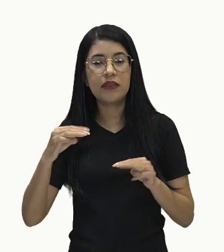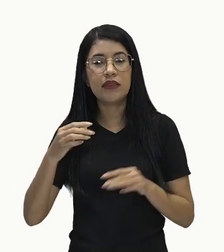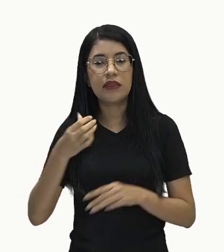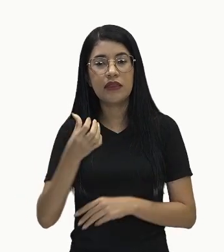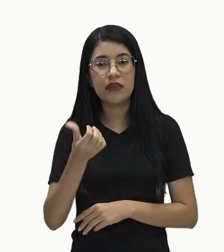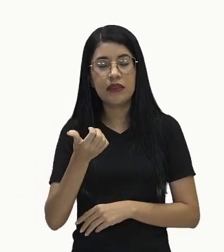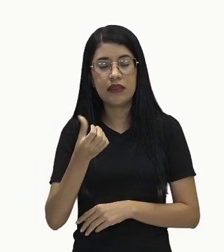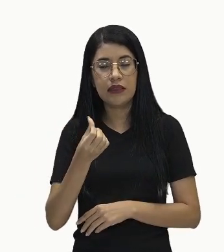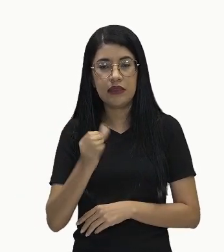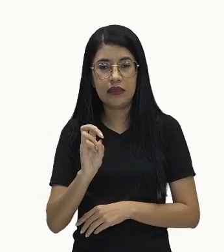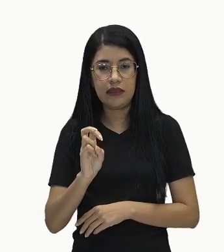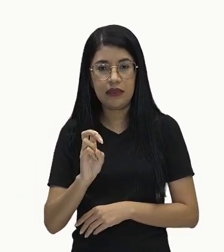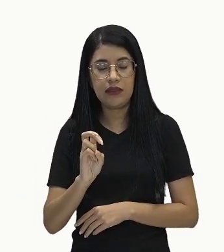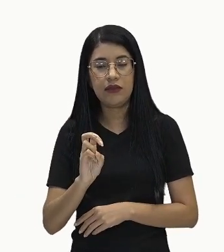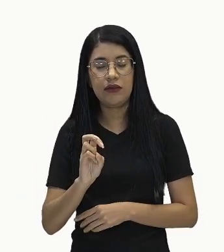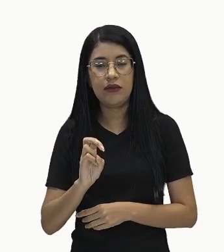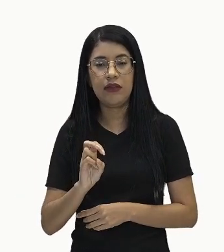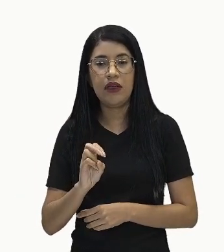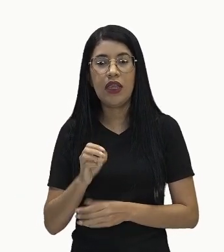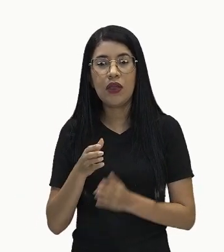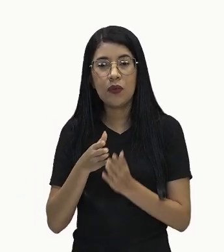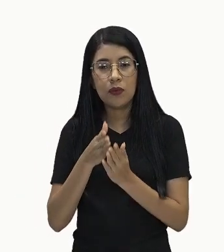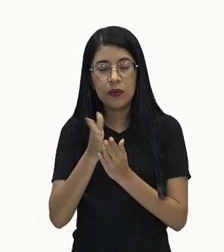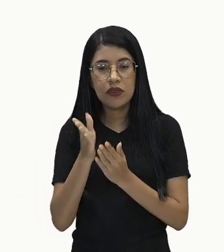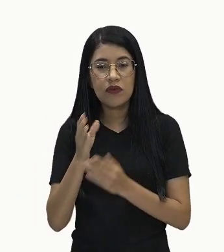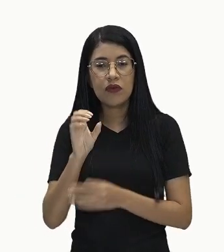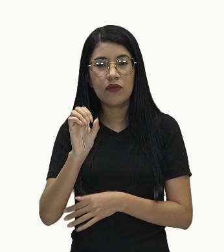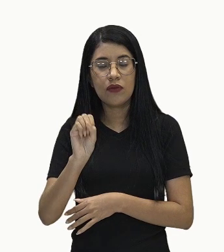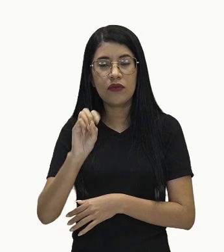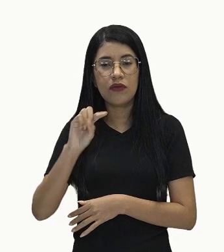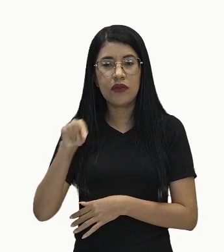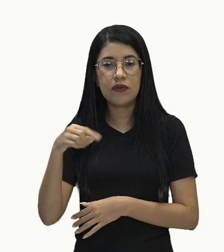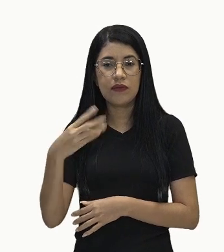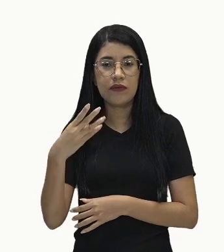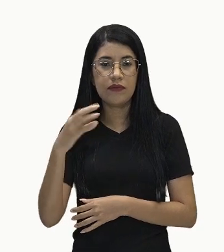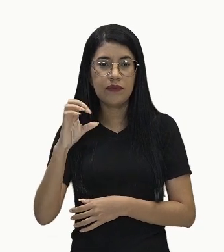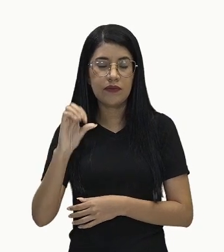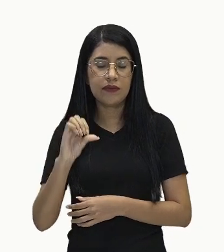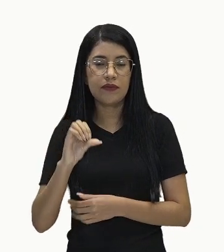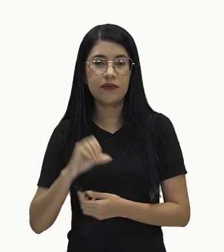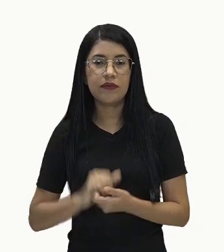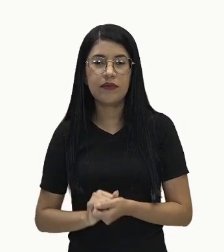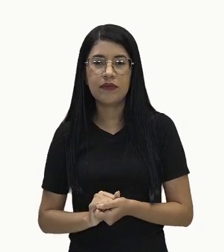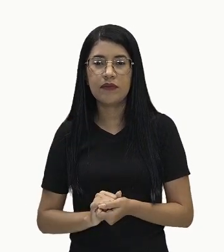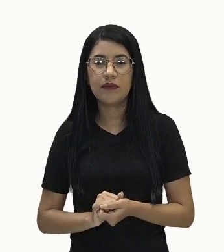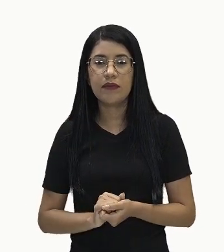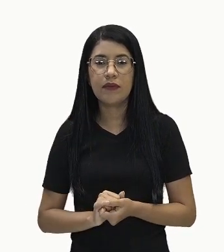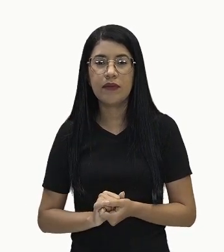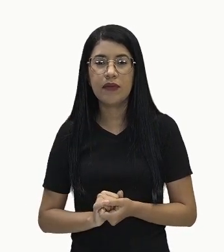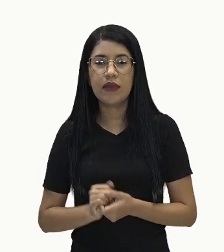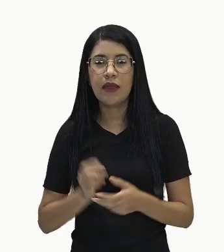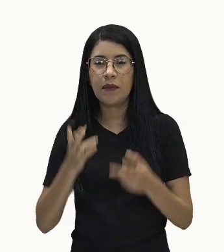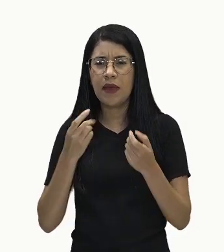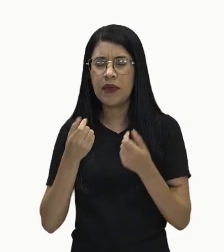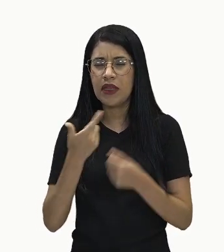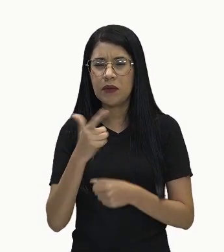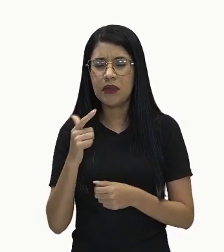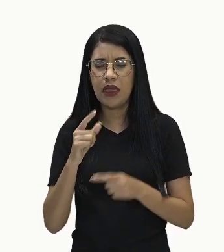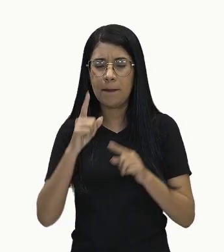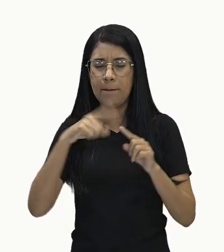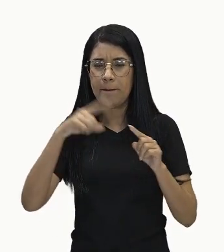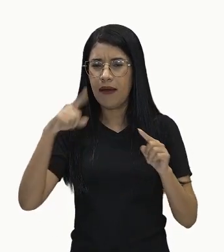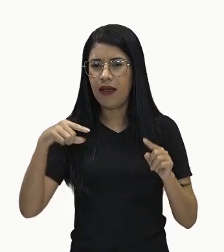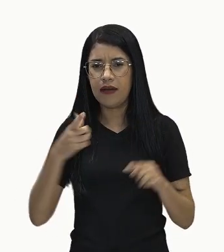65. A média foi 71 e a mediana foi 65 e o desvio padrão foi